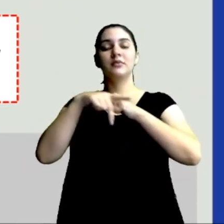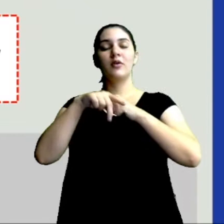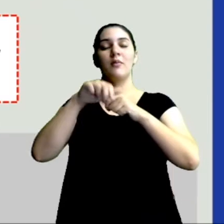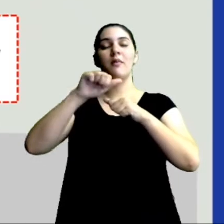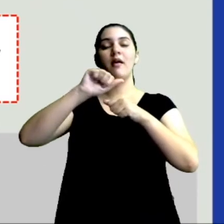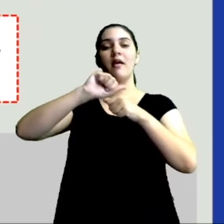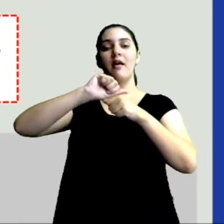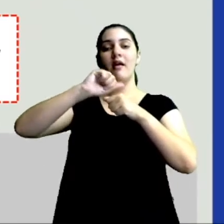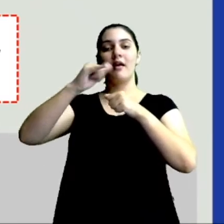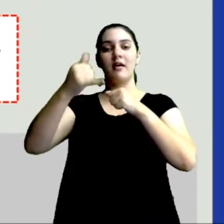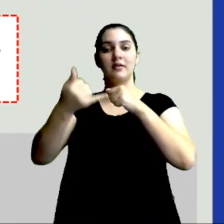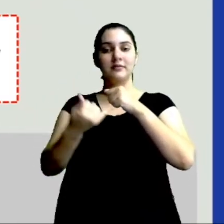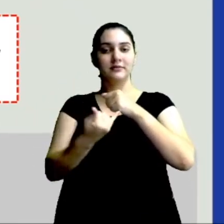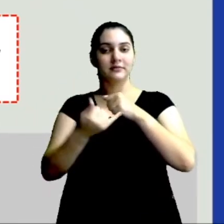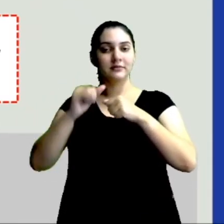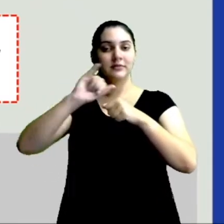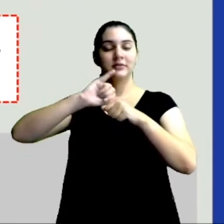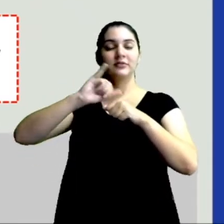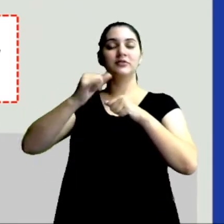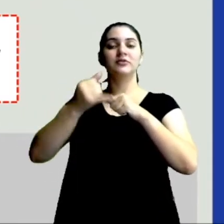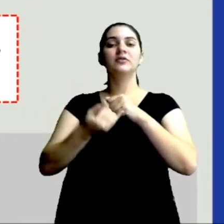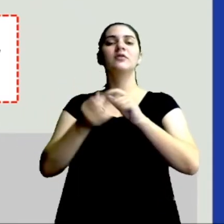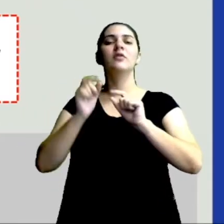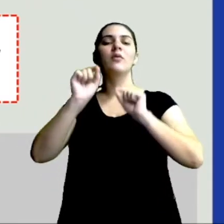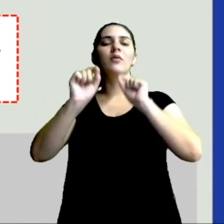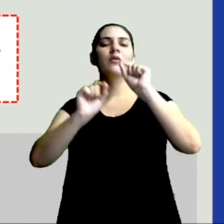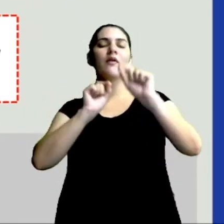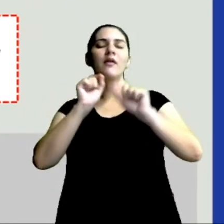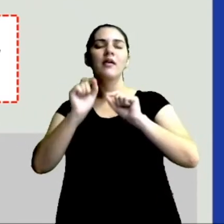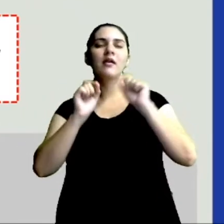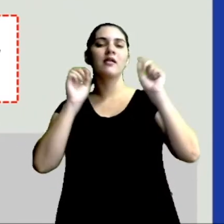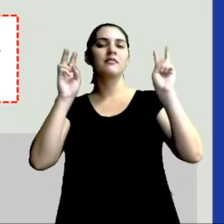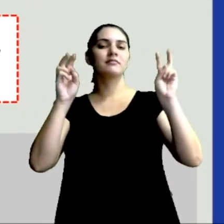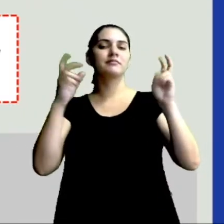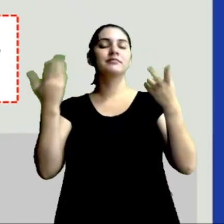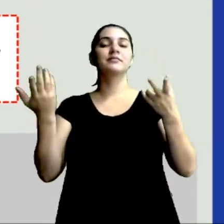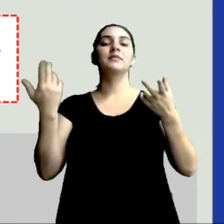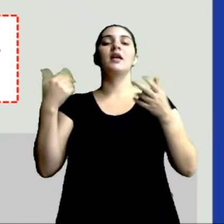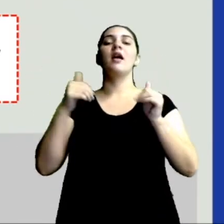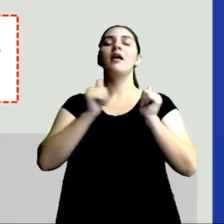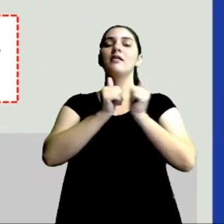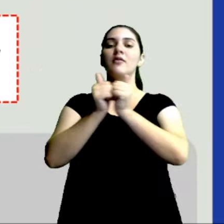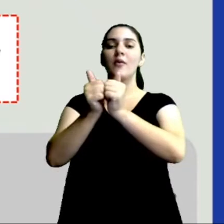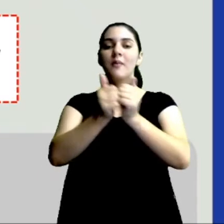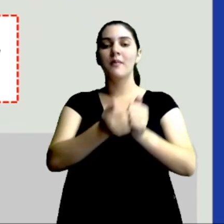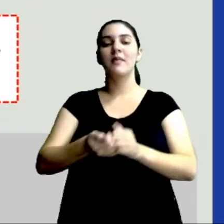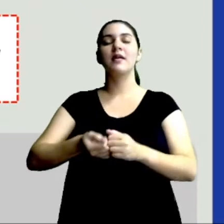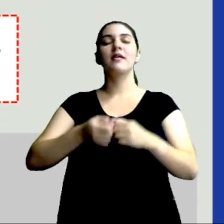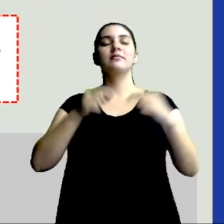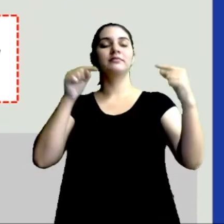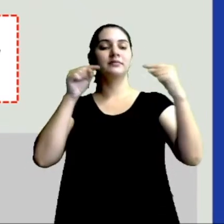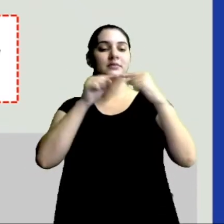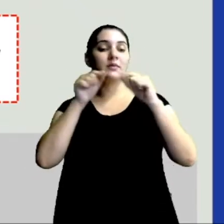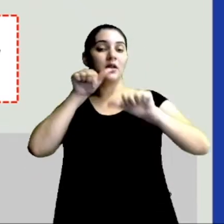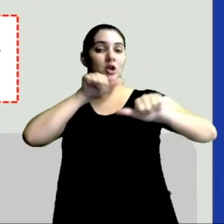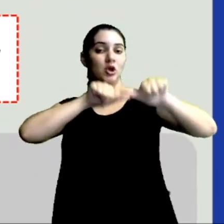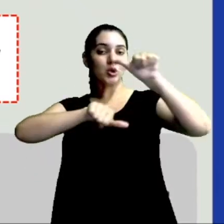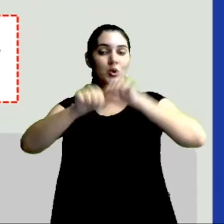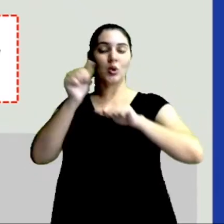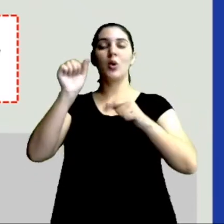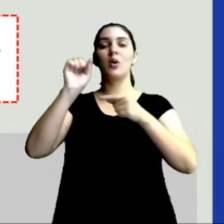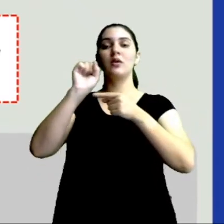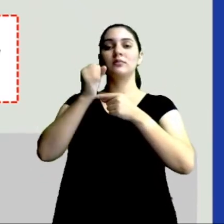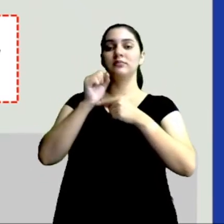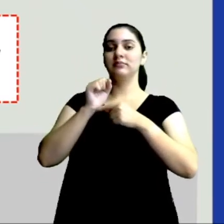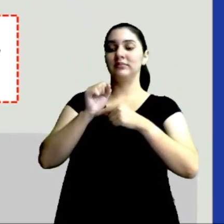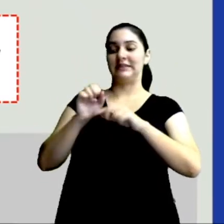O pronome adjetivo tem como função acompanhar, determinar e modificar os substantivos. Então,